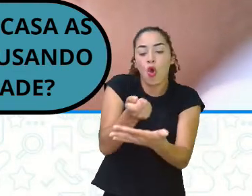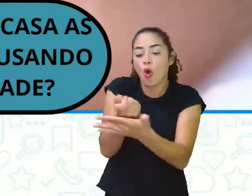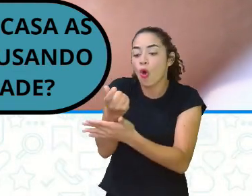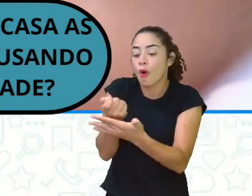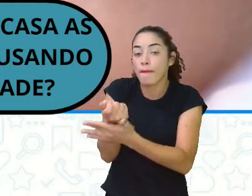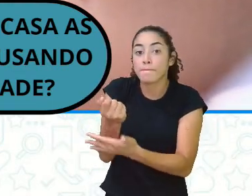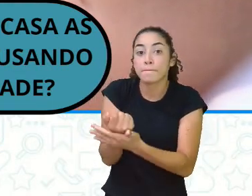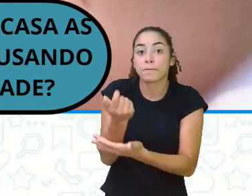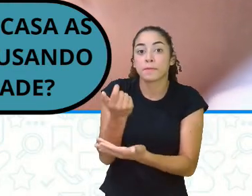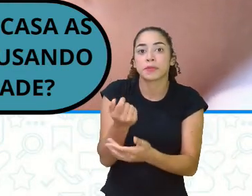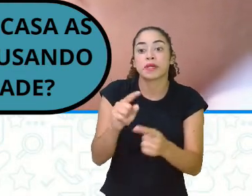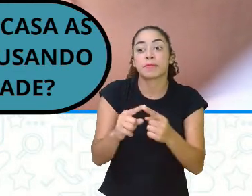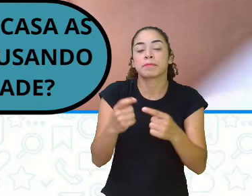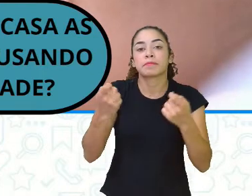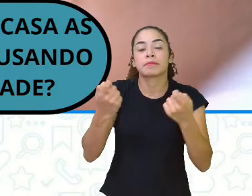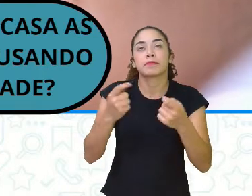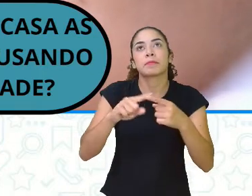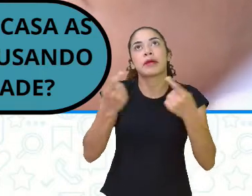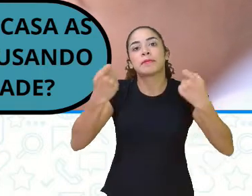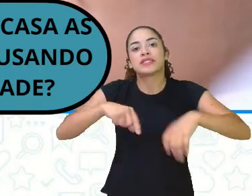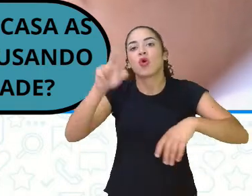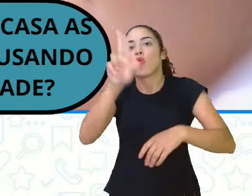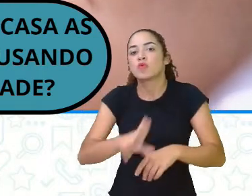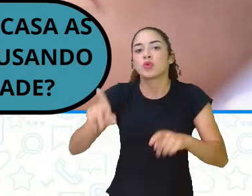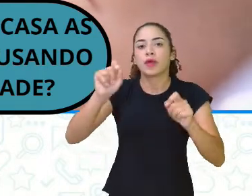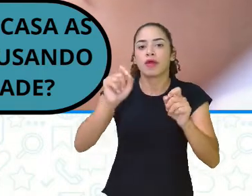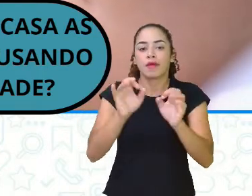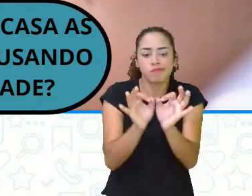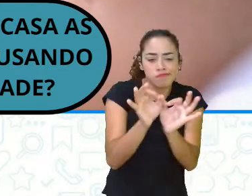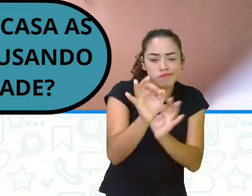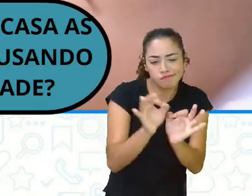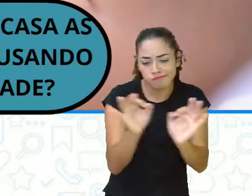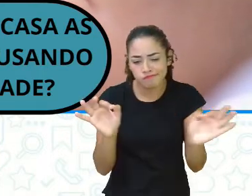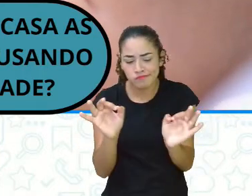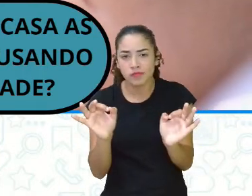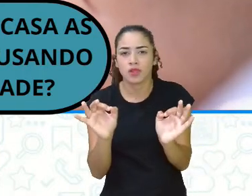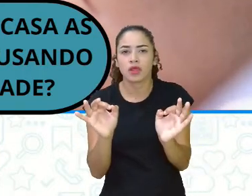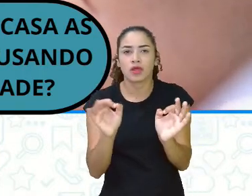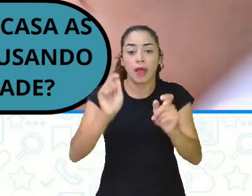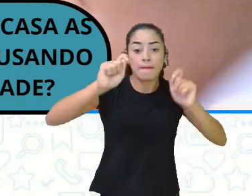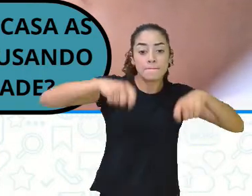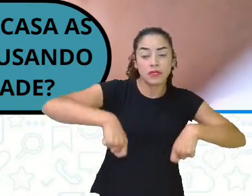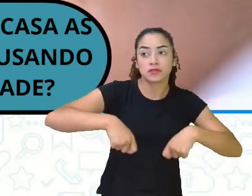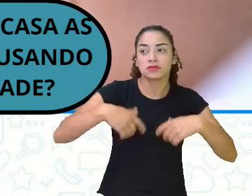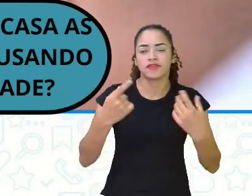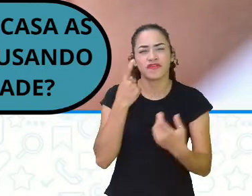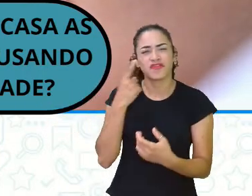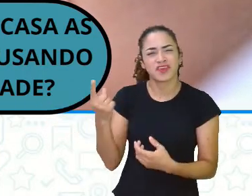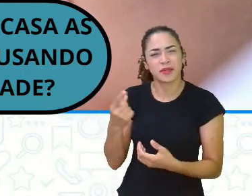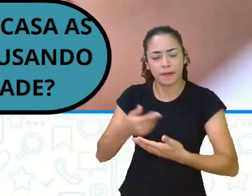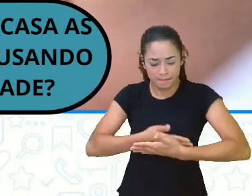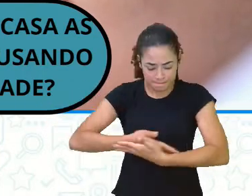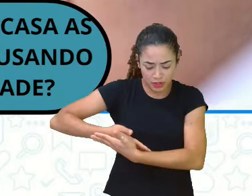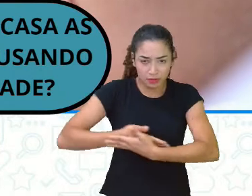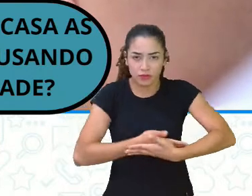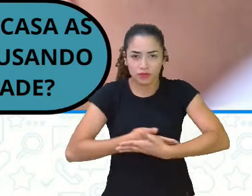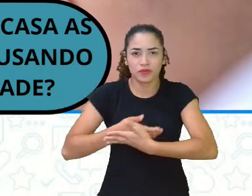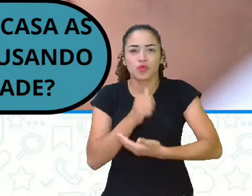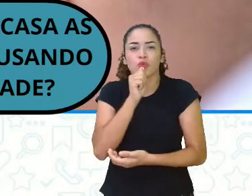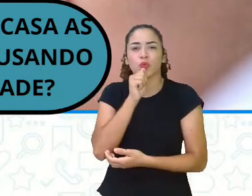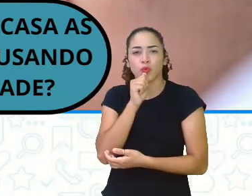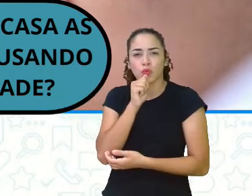as medidas de capacidade? Observe esse bebezinho aí, ó, tomando a mamadeira, o leitinho dele, né,